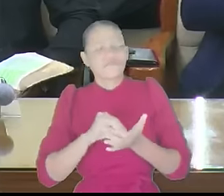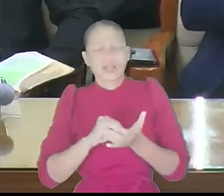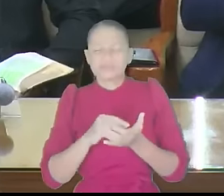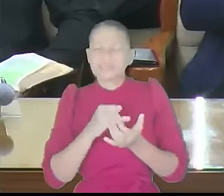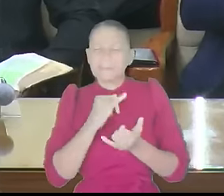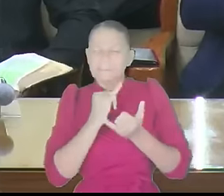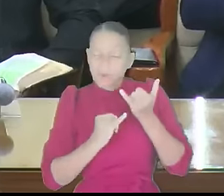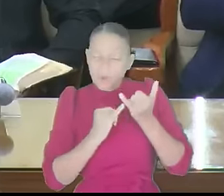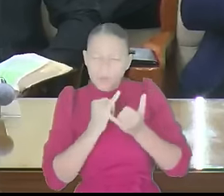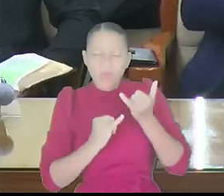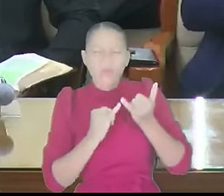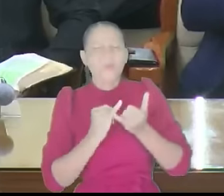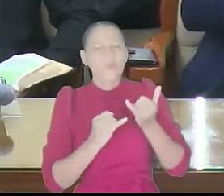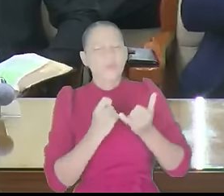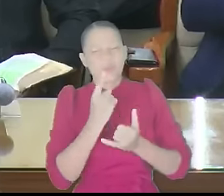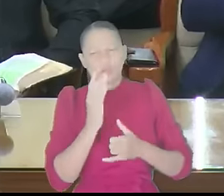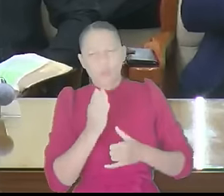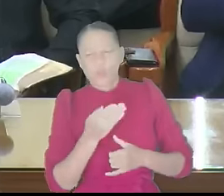livro.